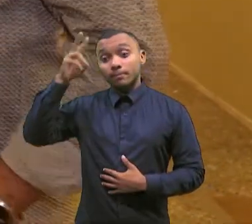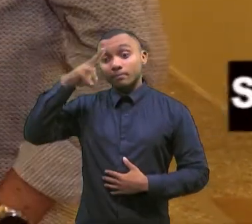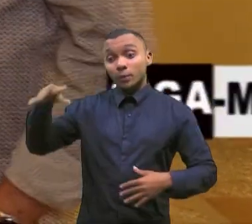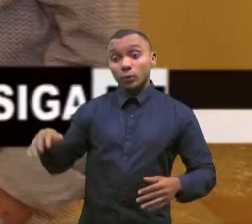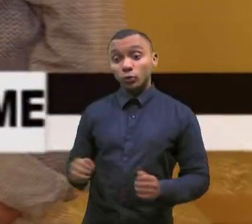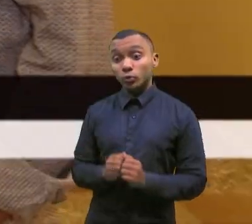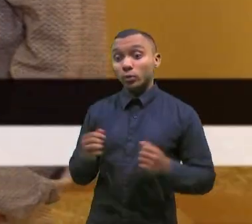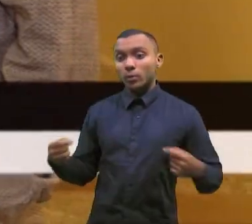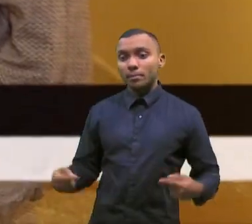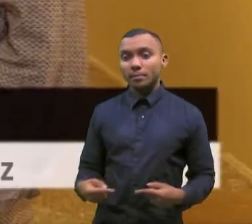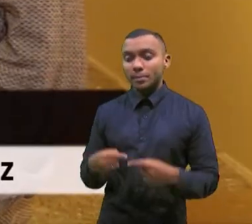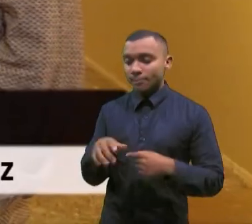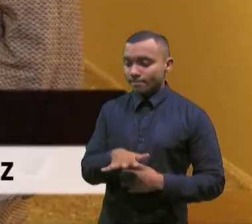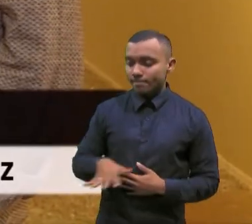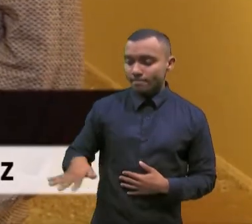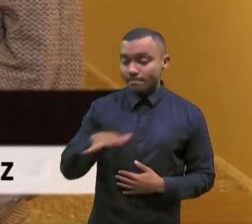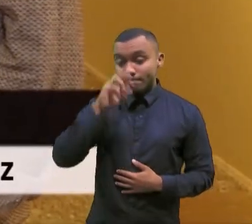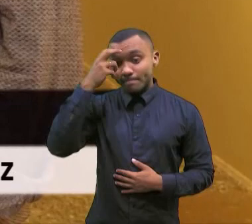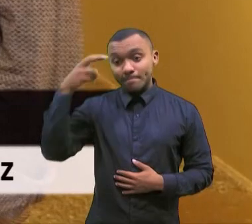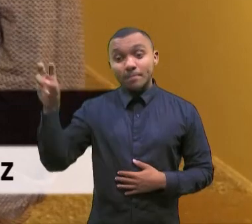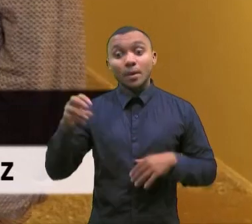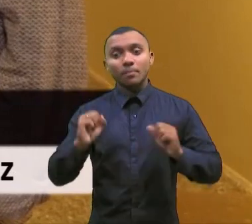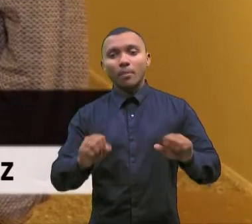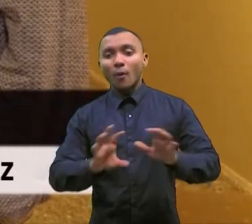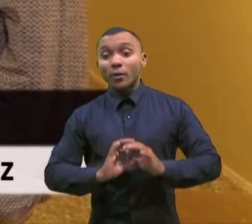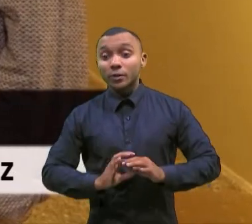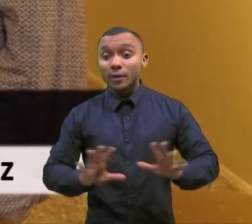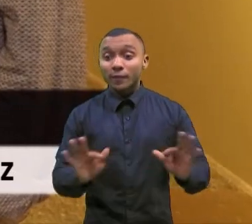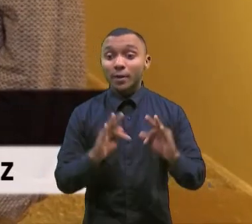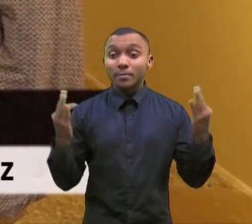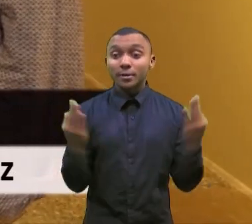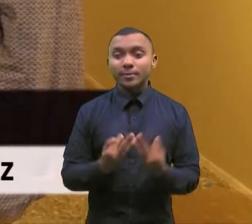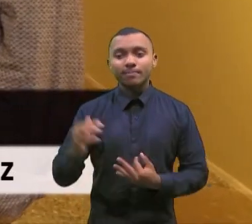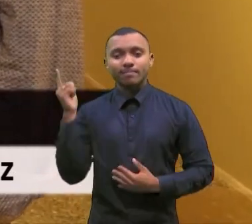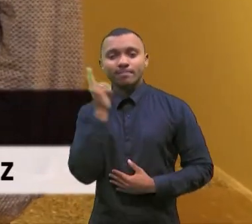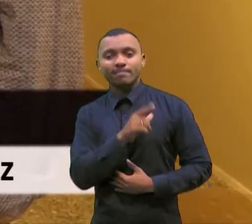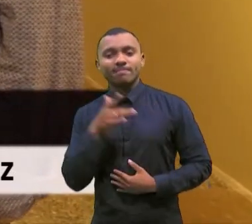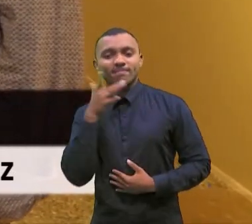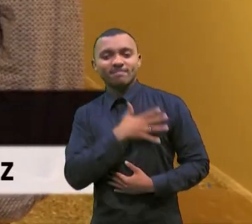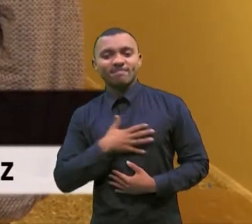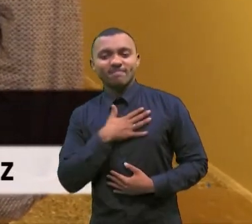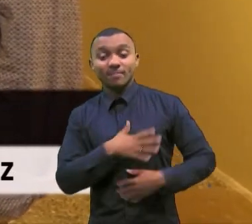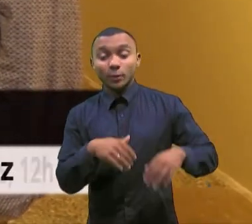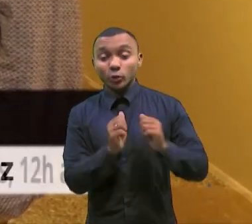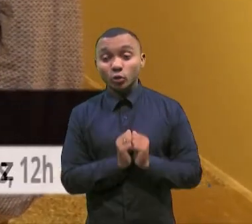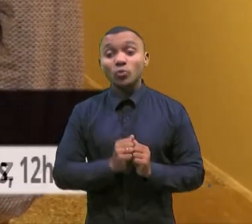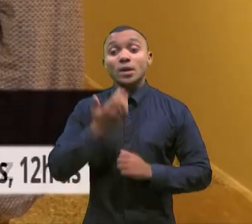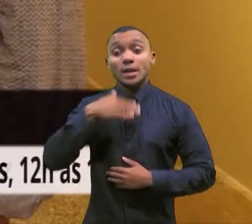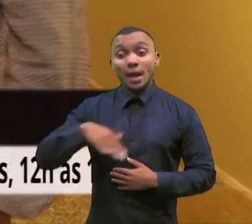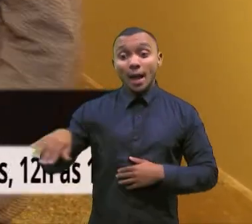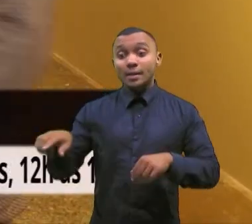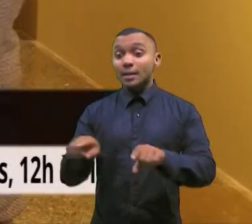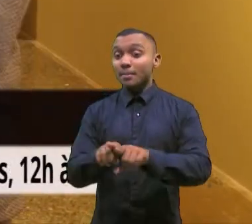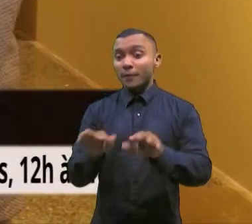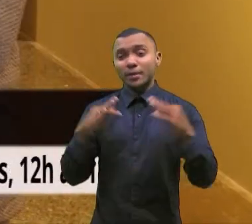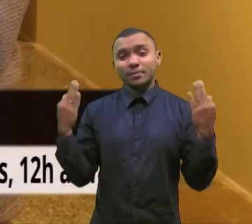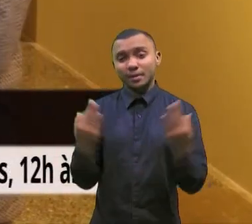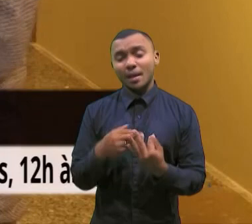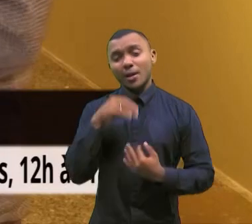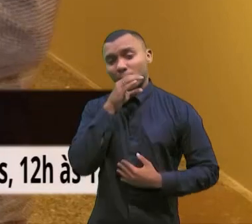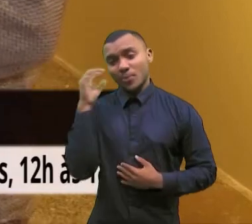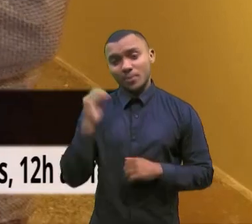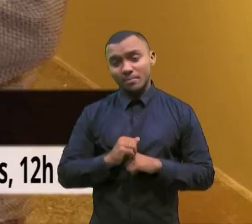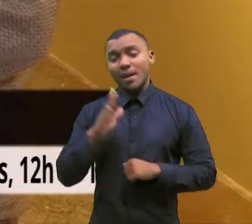espaço cultural. Então, é para a família, todo mundo curte bastante, não só as crianças, os adultos curtem mais do que as crianças.